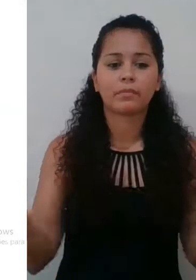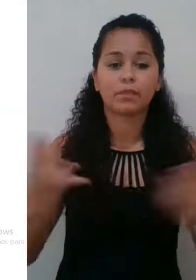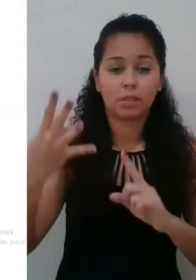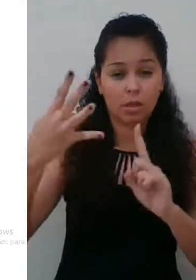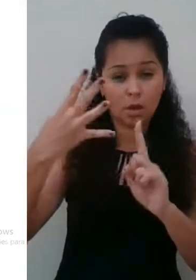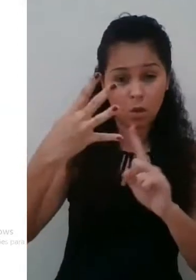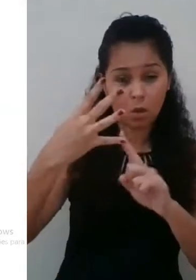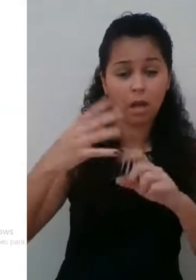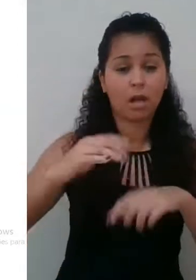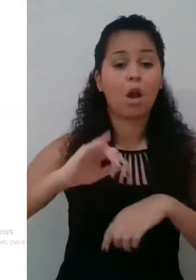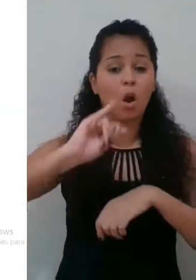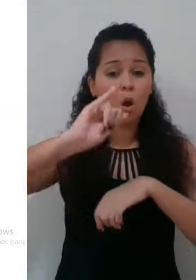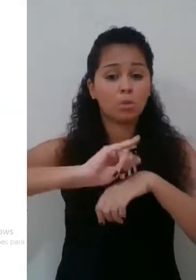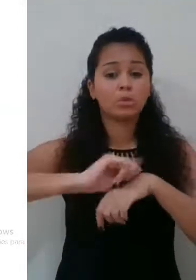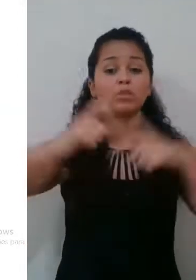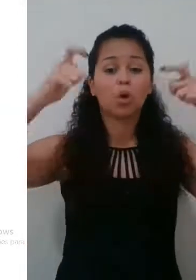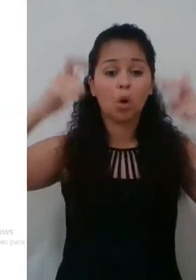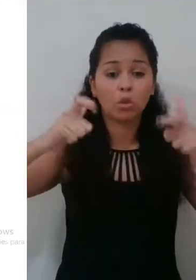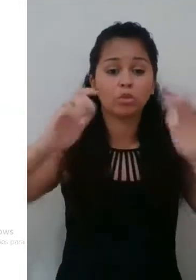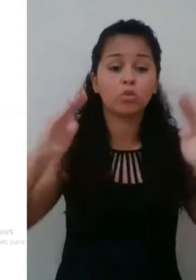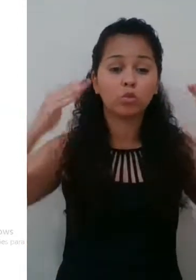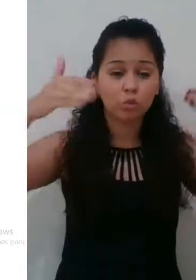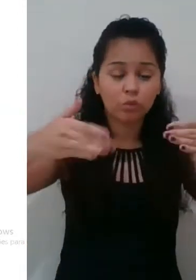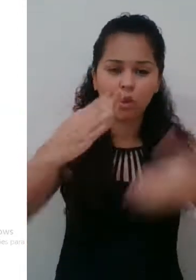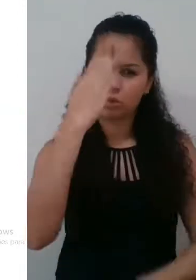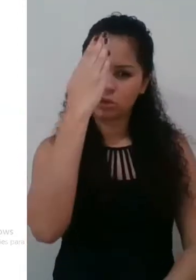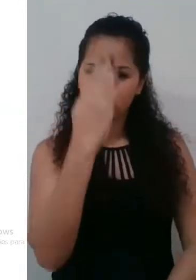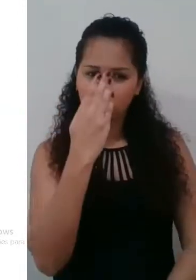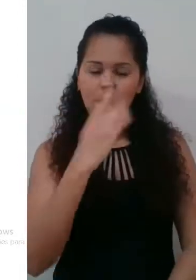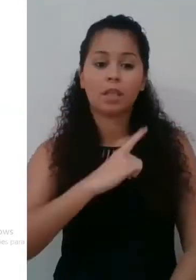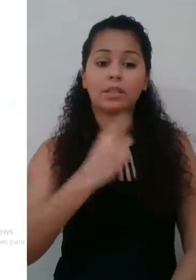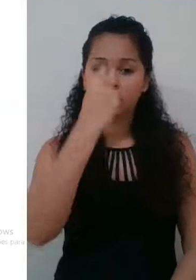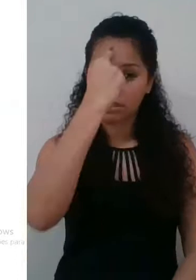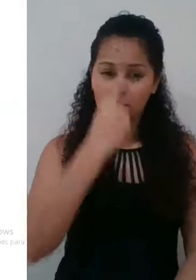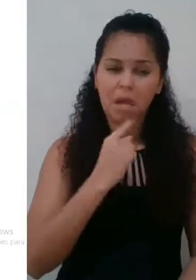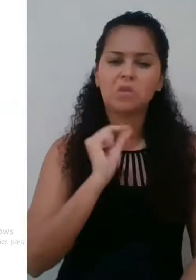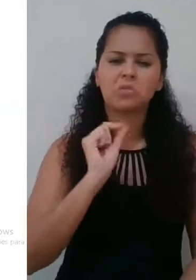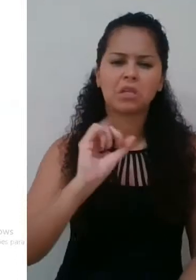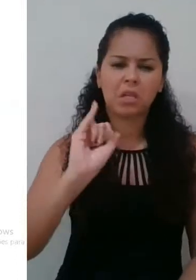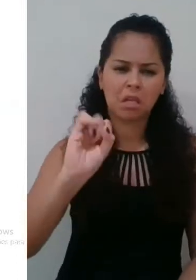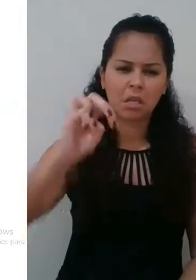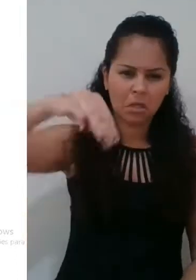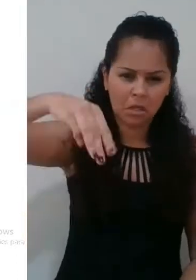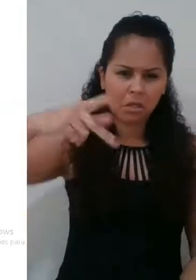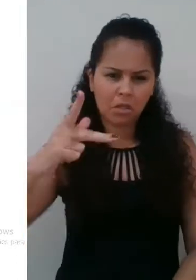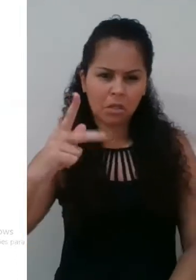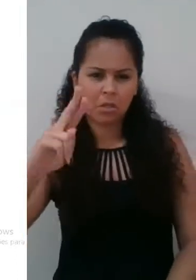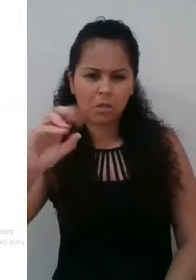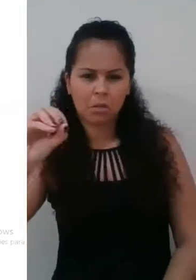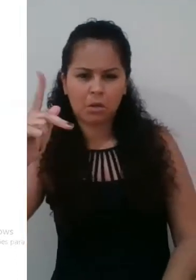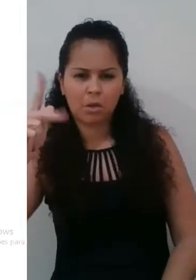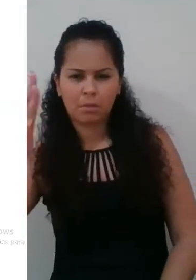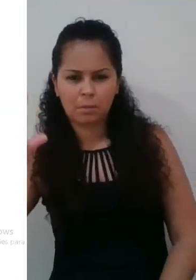sobre o foco do espelho. A gente diz que a gente tem uma imagem imprópria. Por quê? Porque os raios luminosos não se